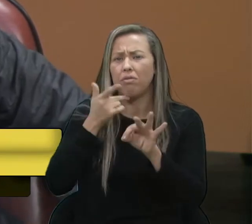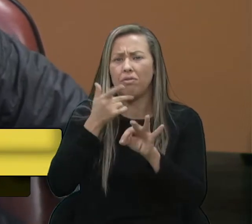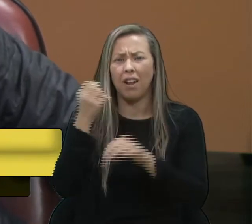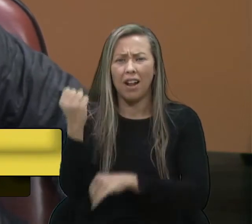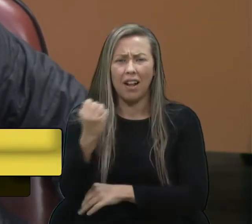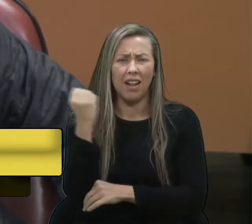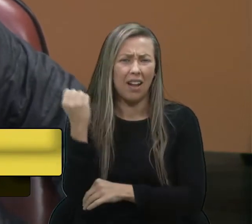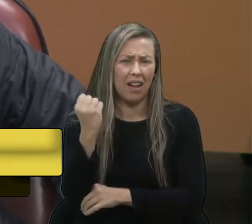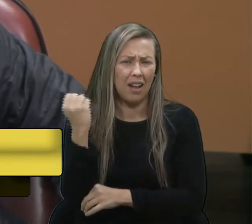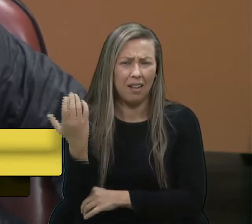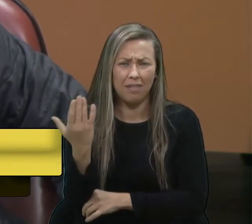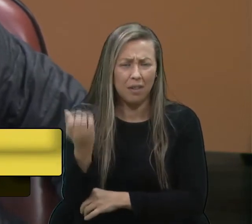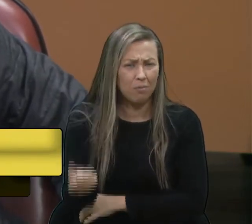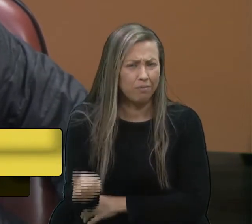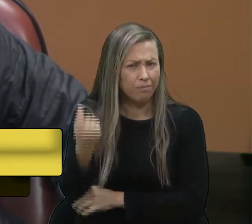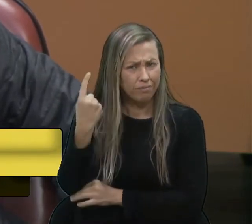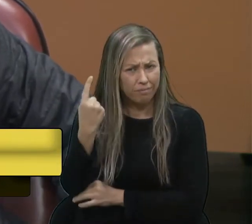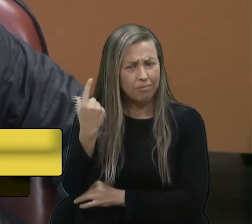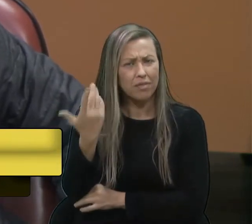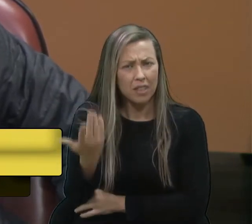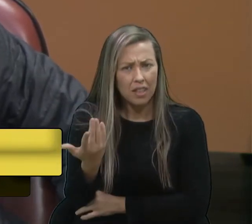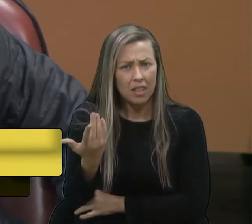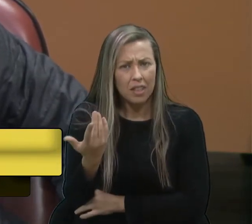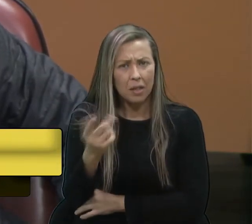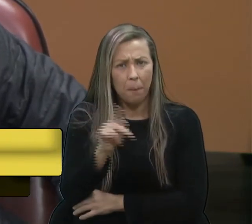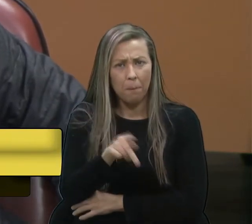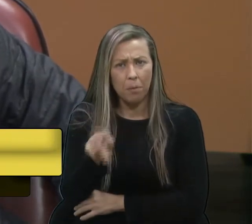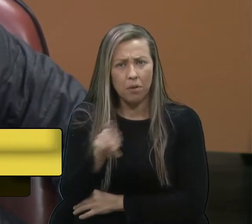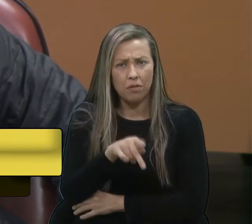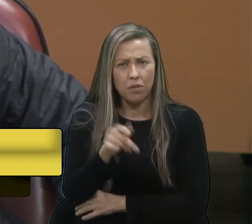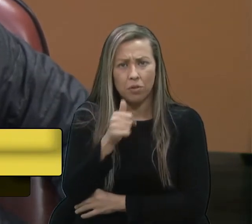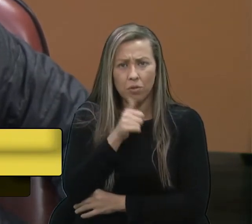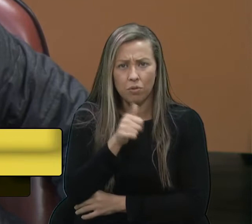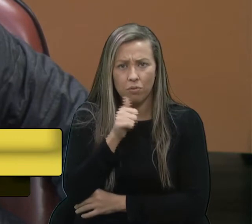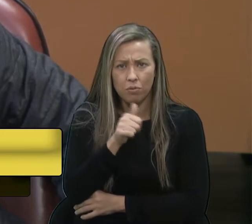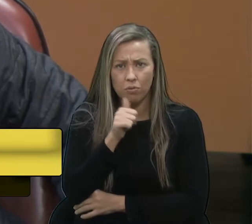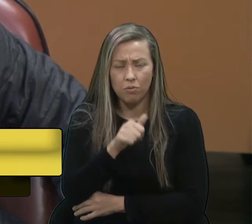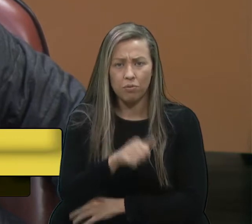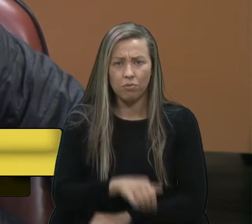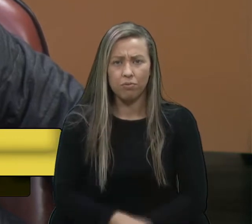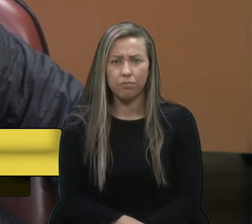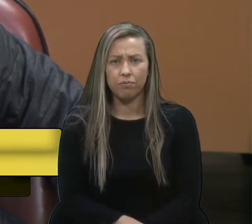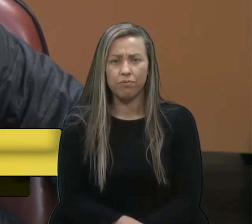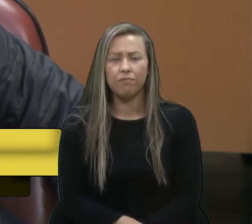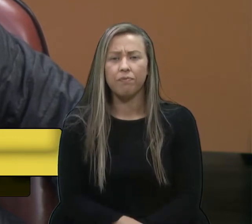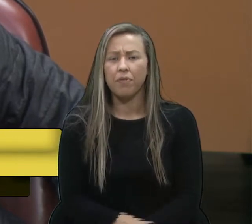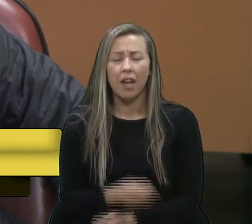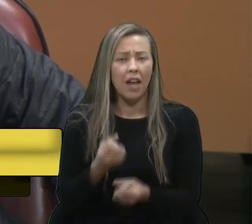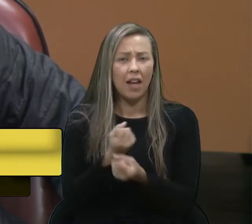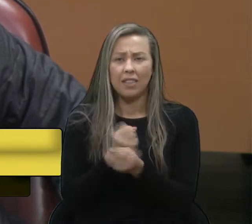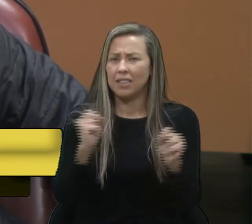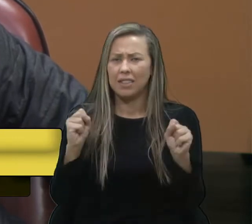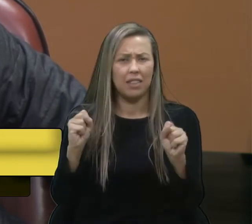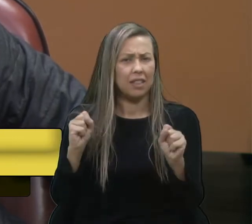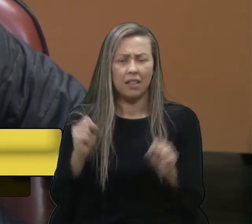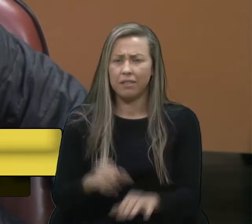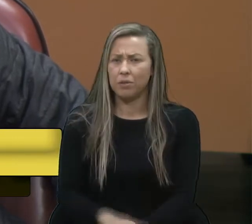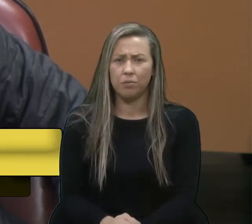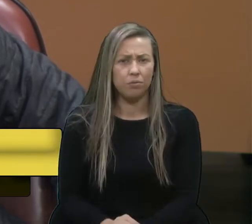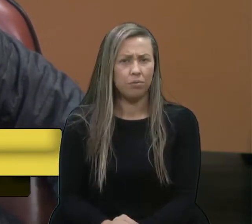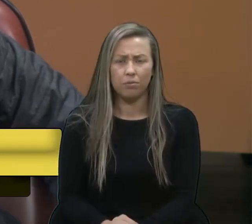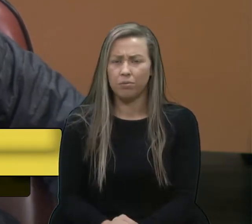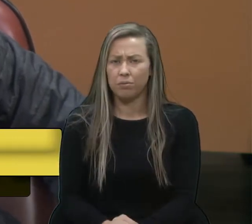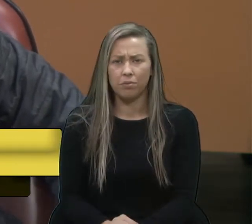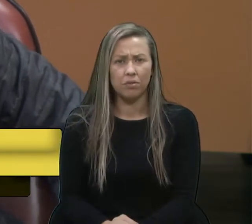barbaridades, que para uma professora do ensino público é inadmissível. É inadmissível. A